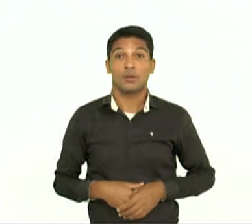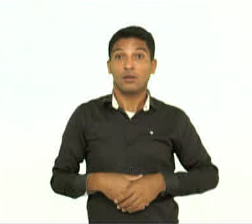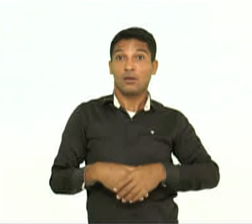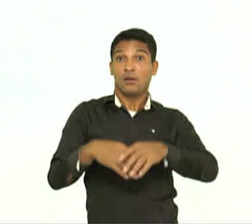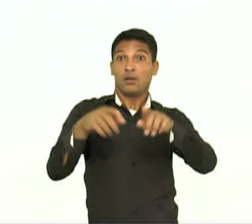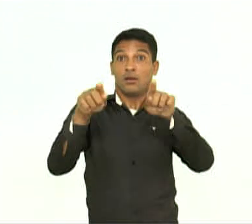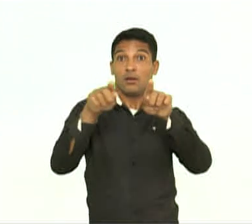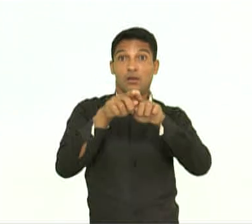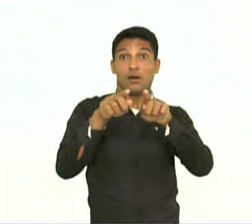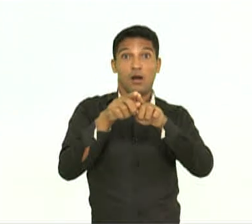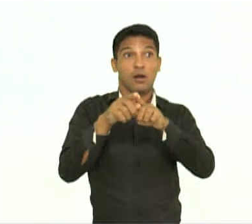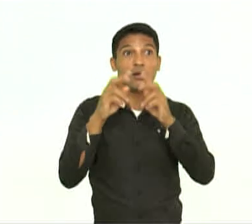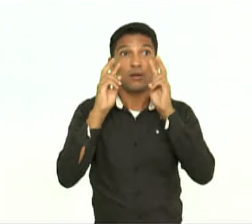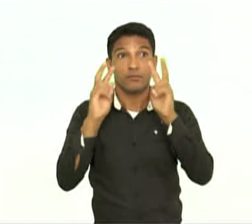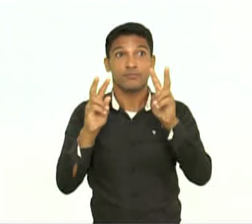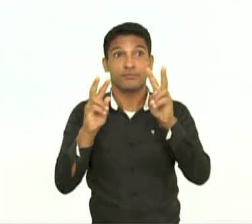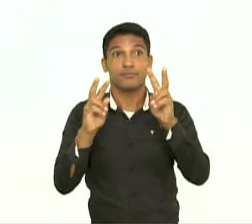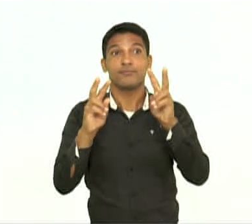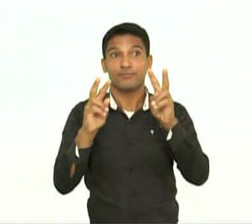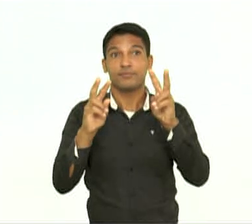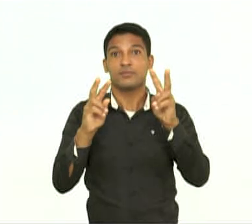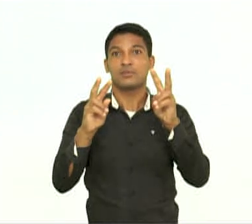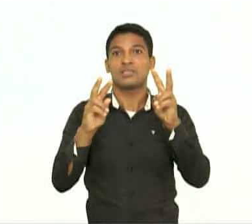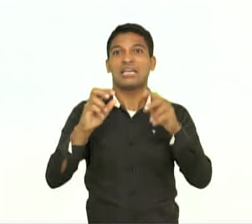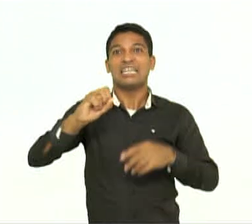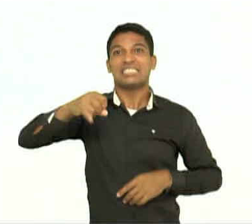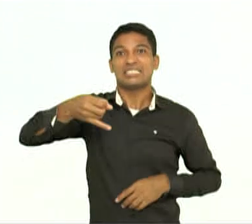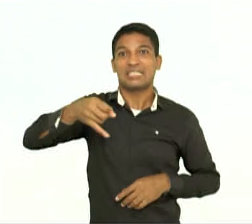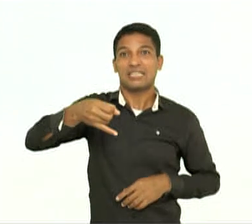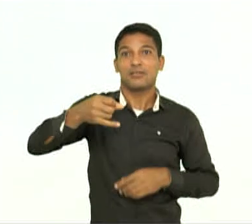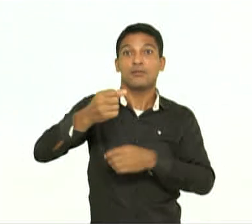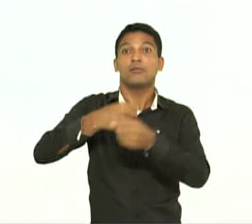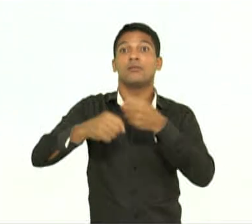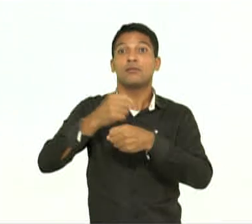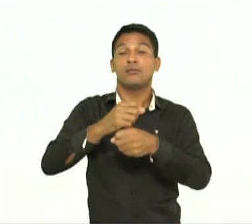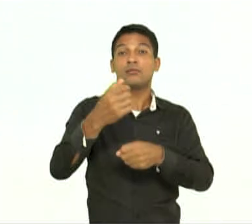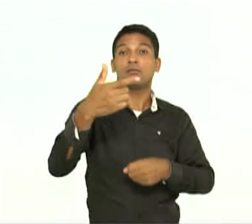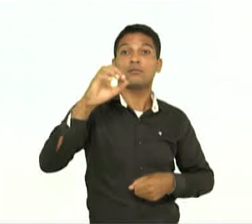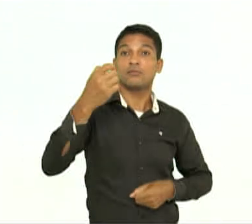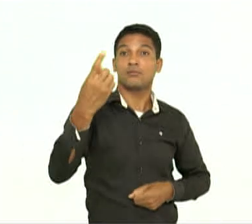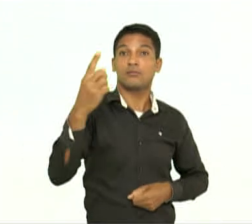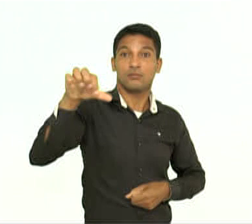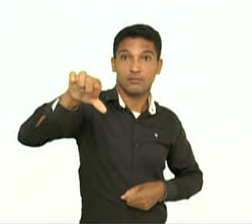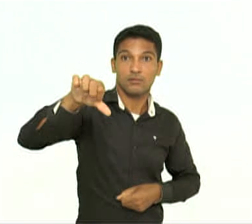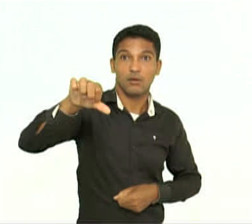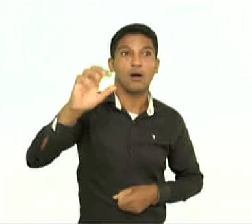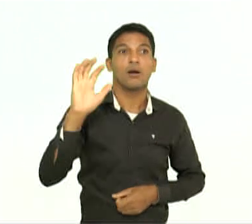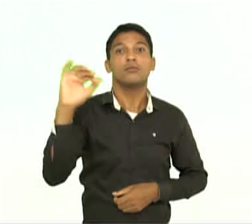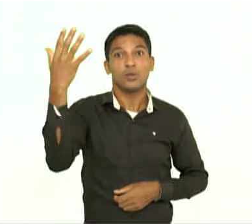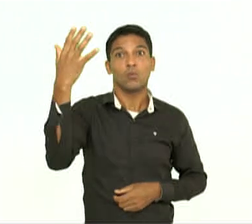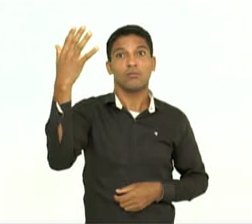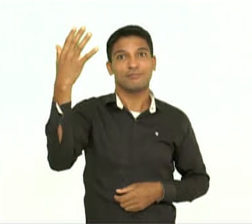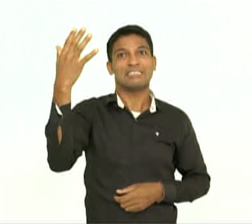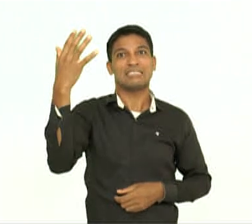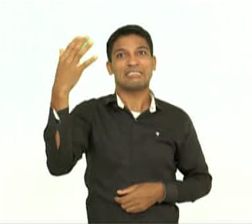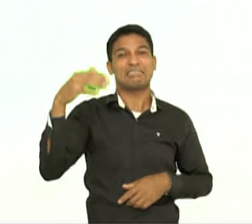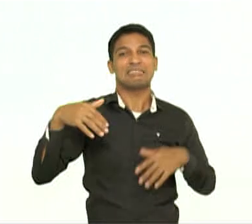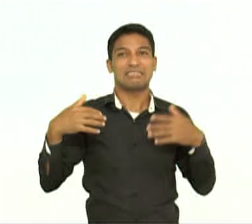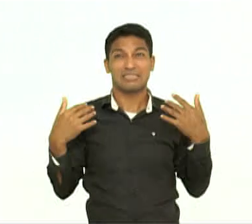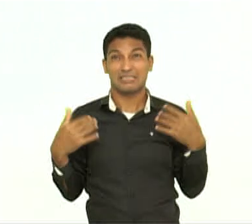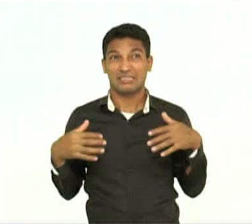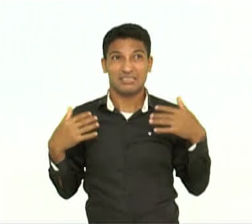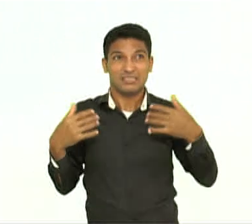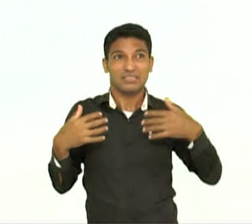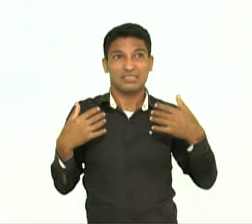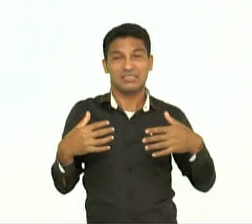2019, de Brumadinho. Então, janeiro de 2019, em Brumadinho, essa tragédia socioambiental, a